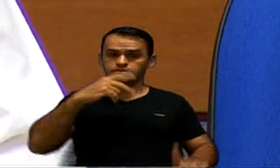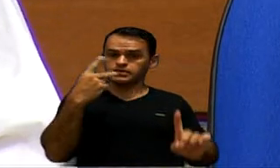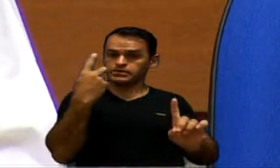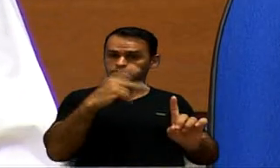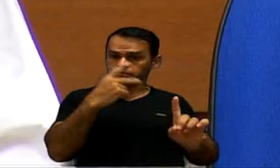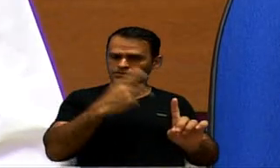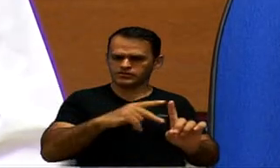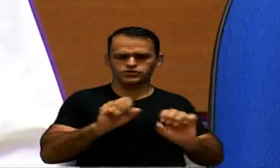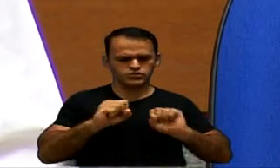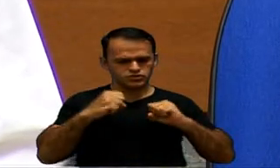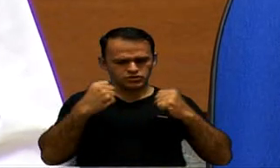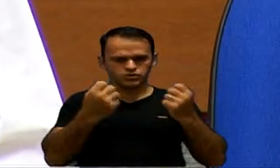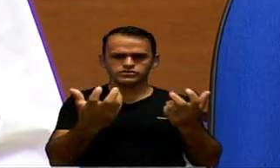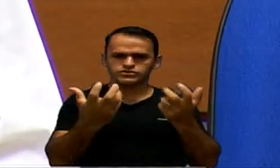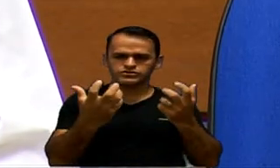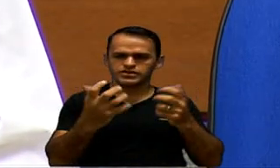postura